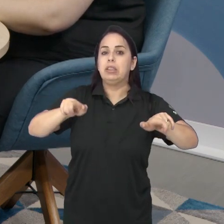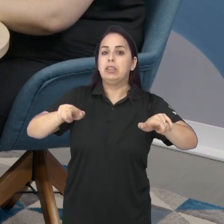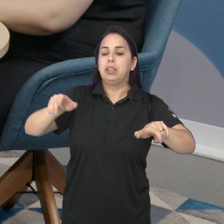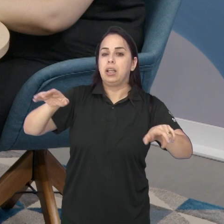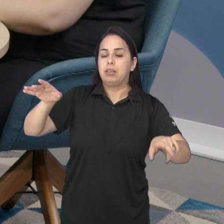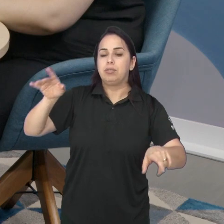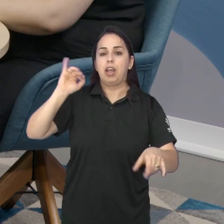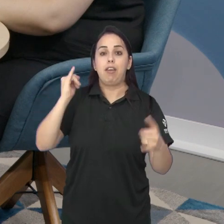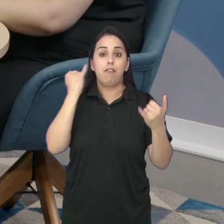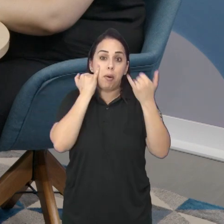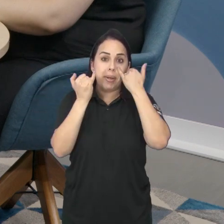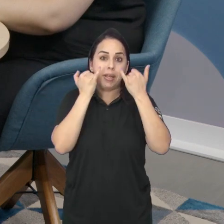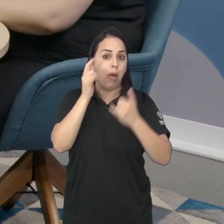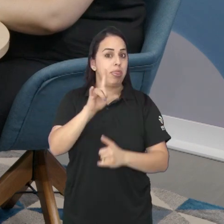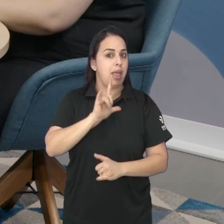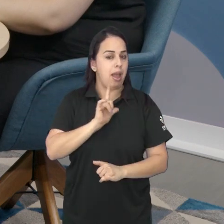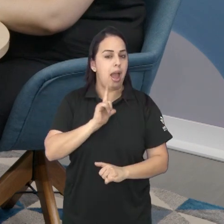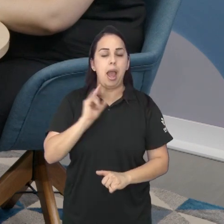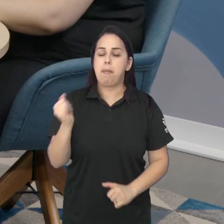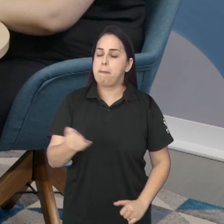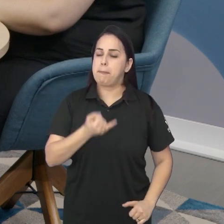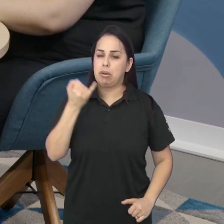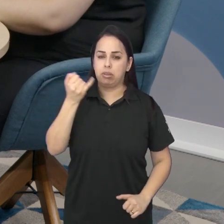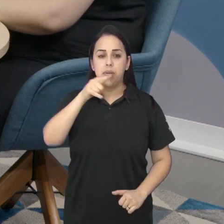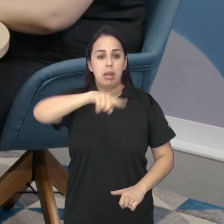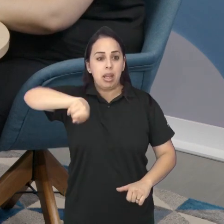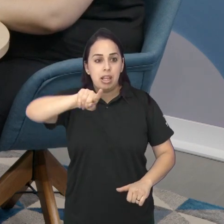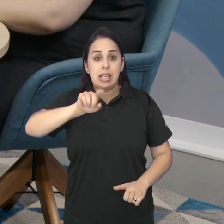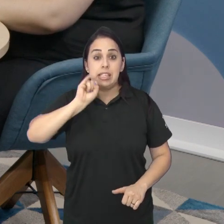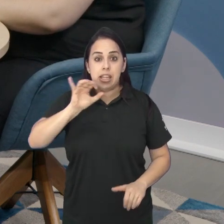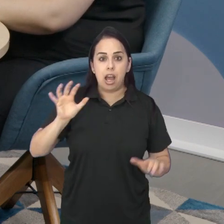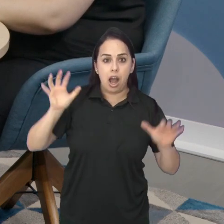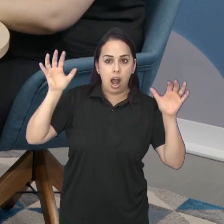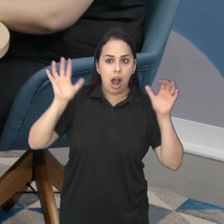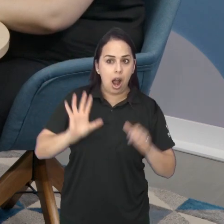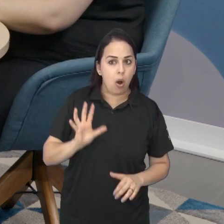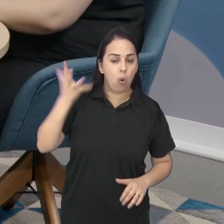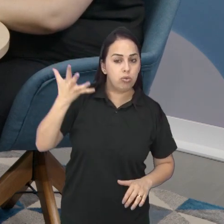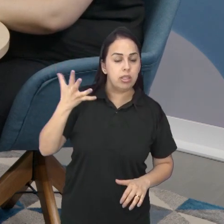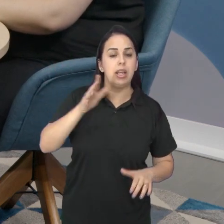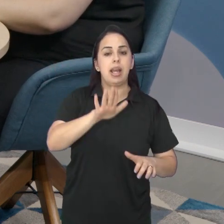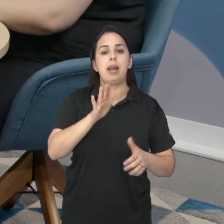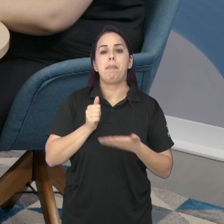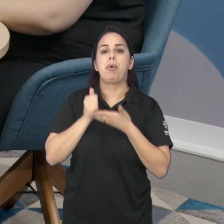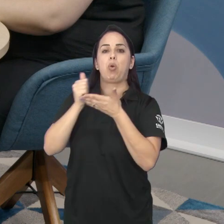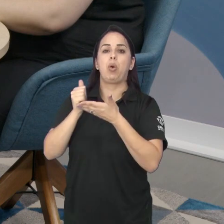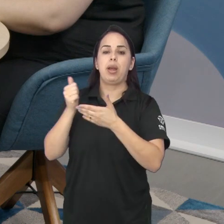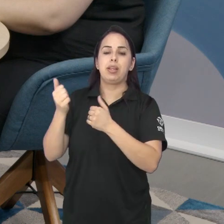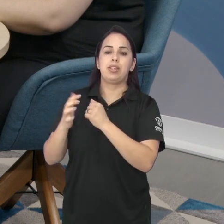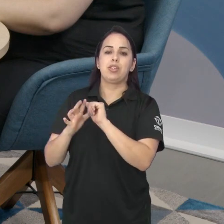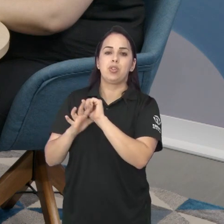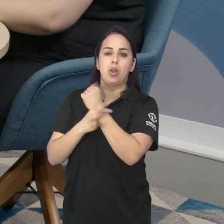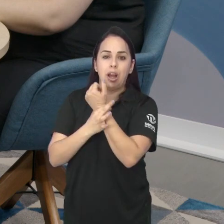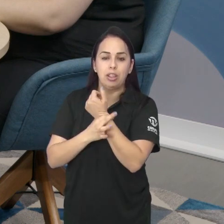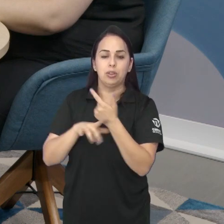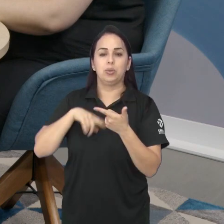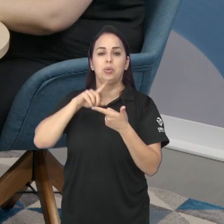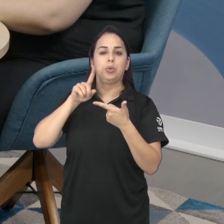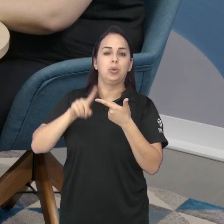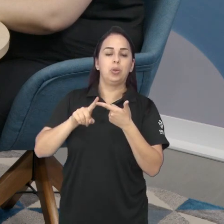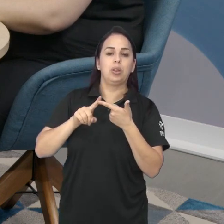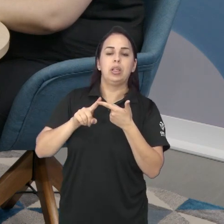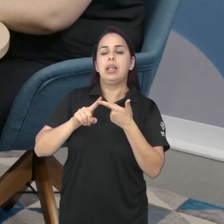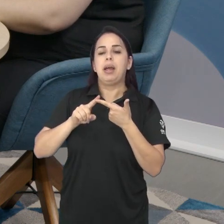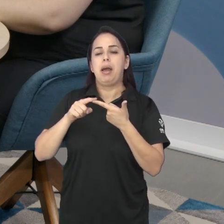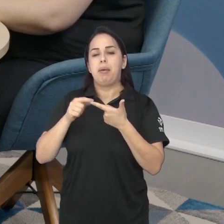que elas, né, qualquer sinal de risco, elas saibam agir, né, procurar socorro, ajuda, saibam